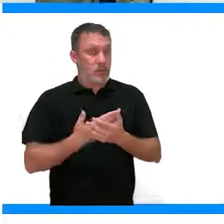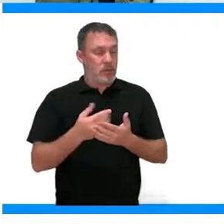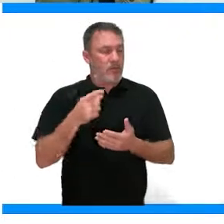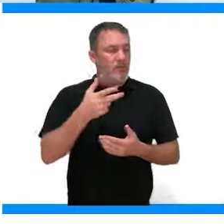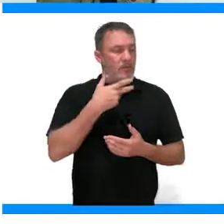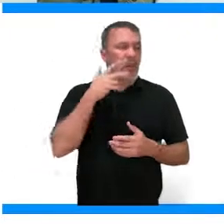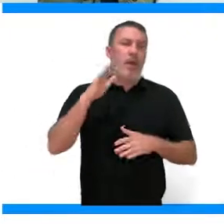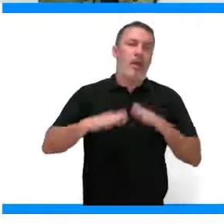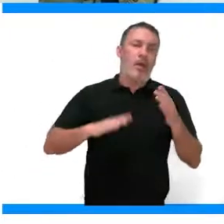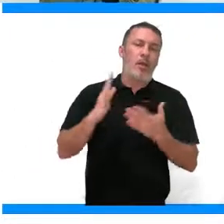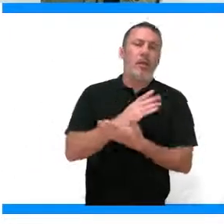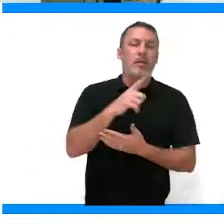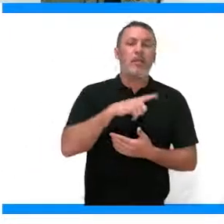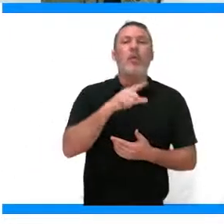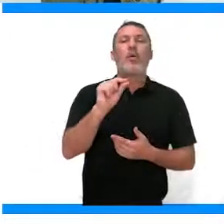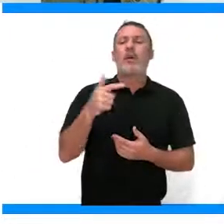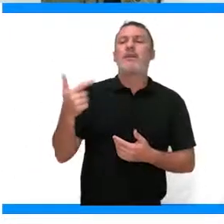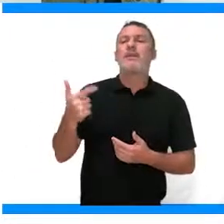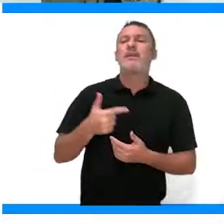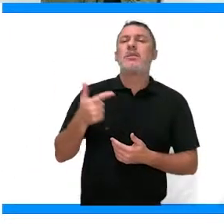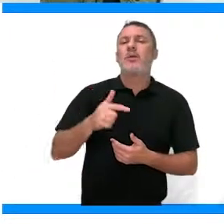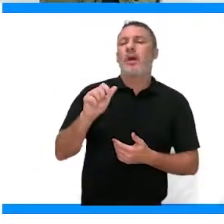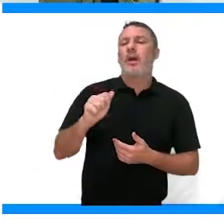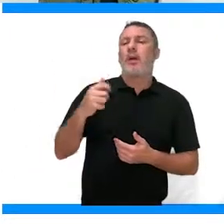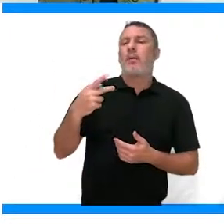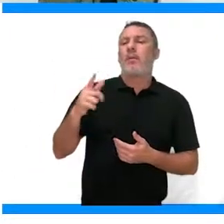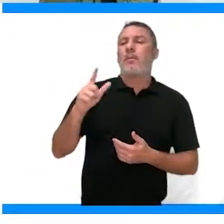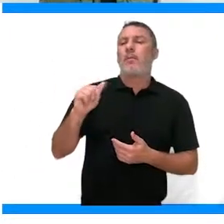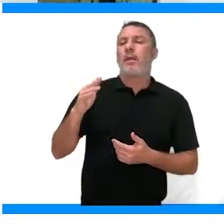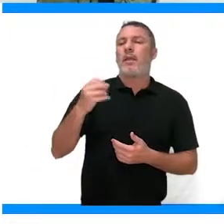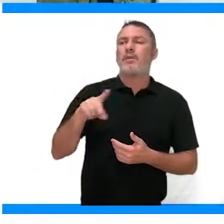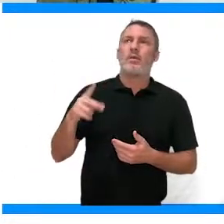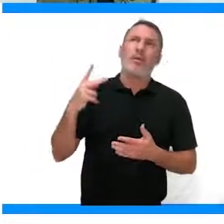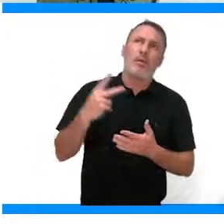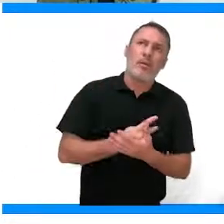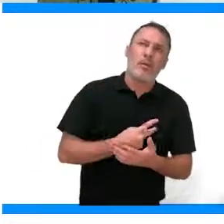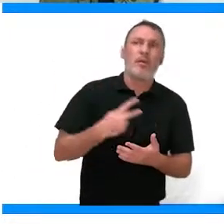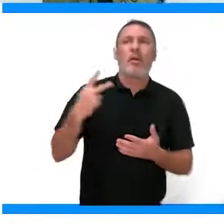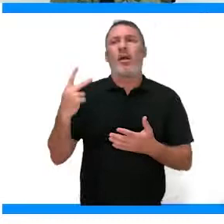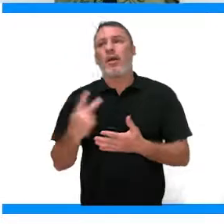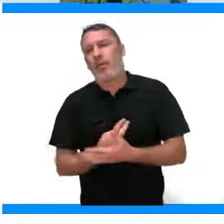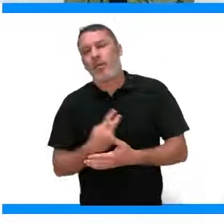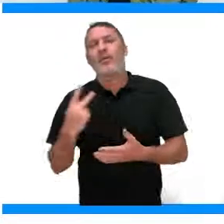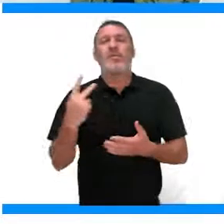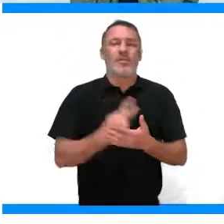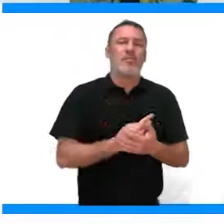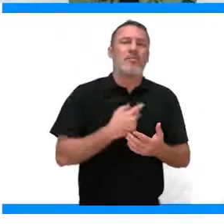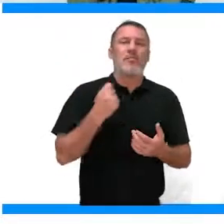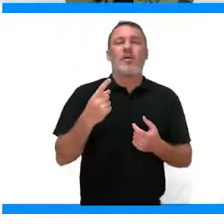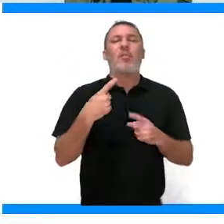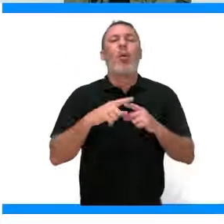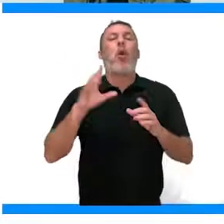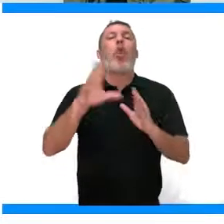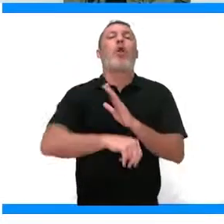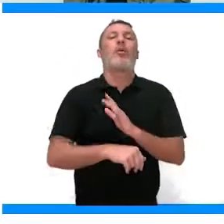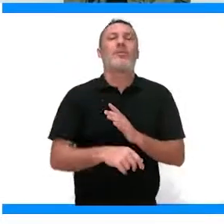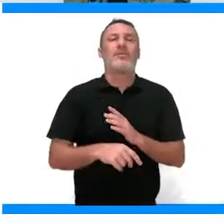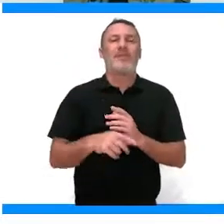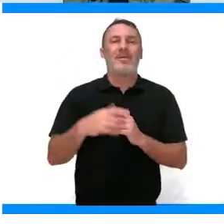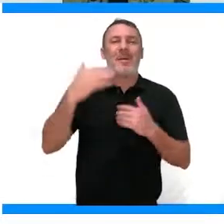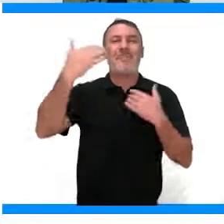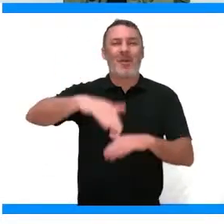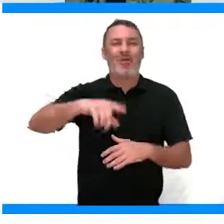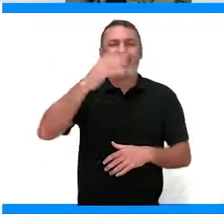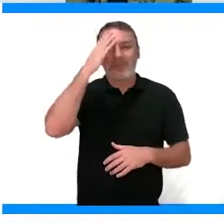do Enem, raramente, aconteceu isso, acho que em 2009, aconteceu em 2016. Em 2009, aconteceu o roubo do Enem. Né?